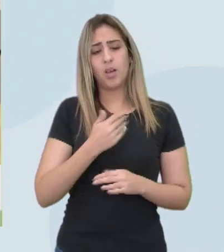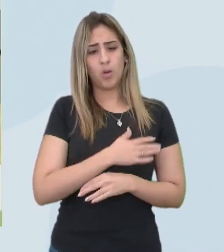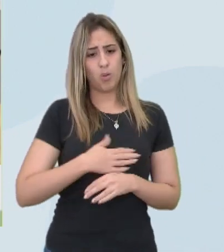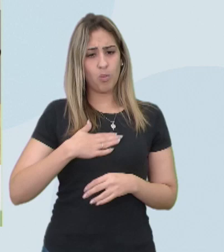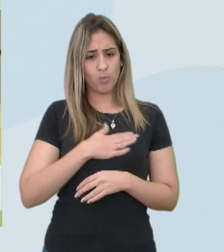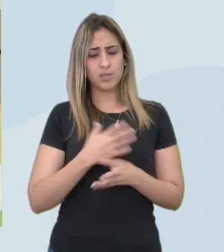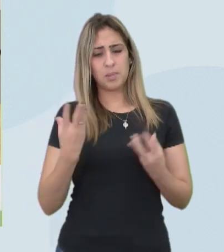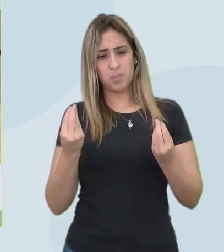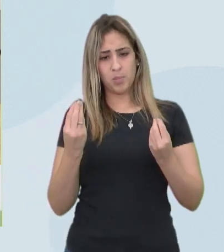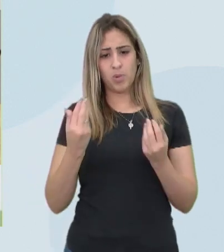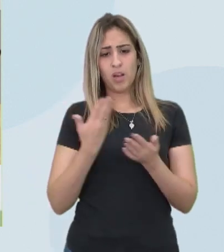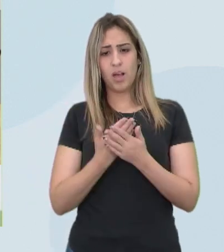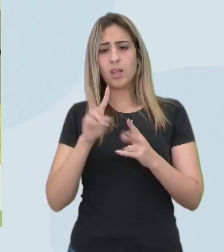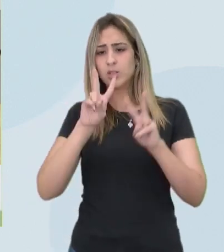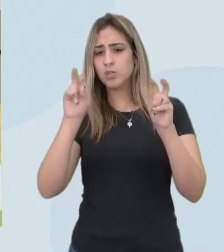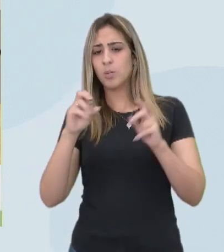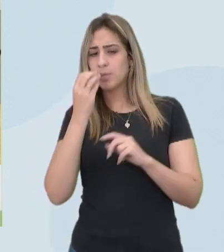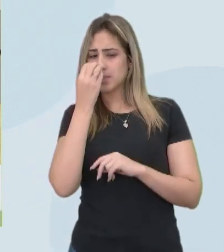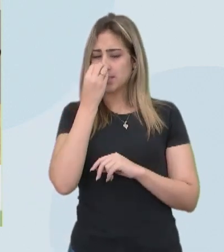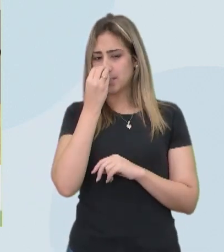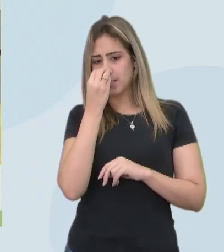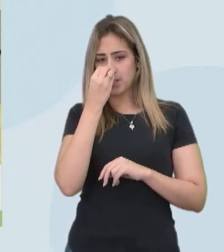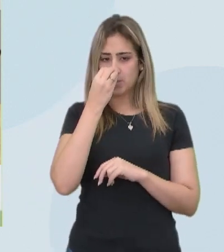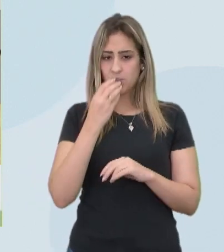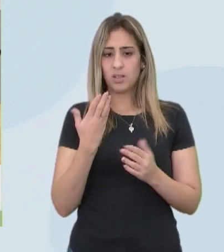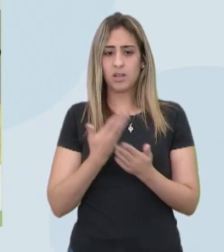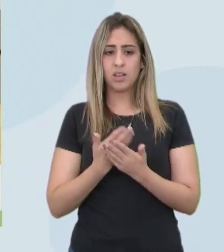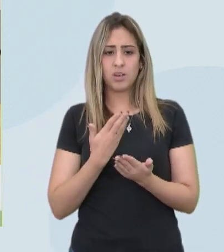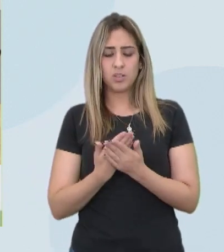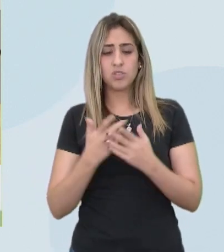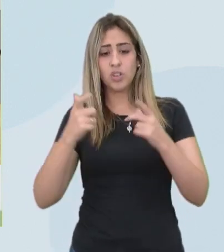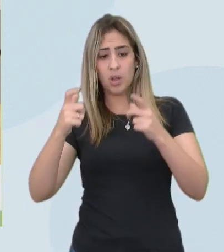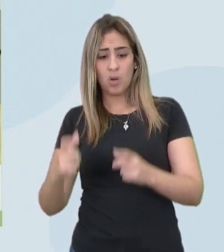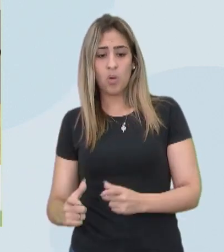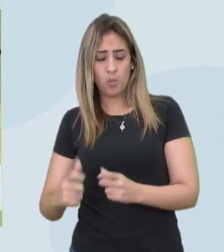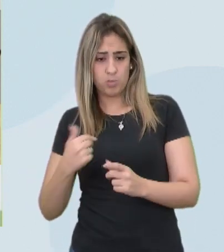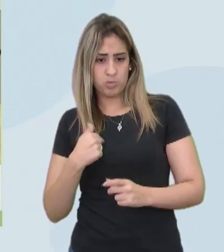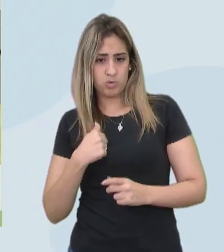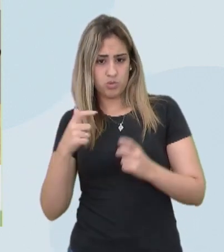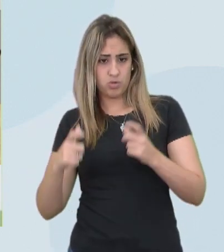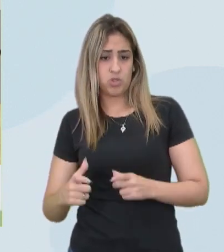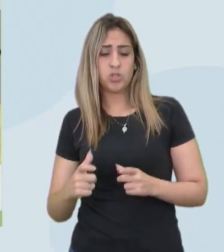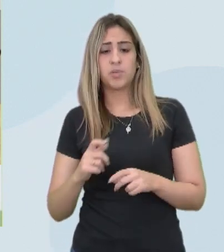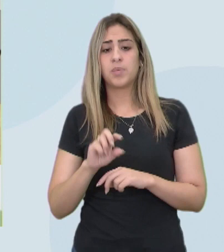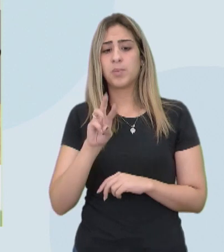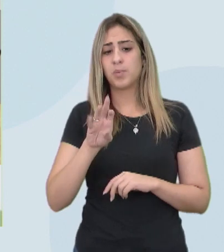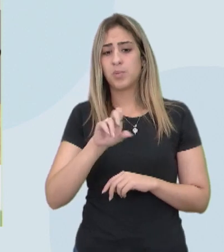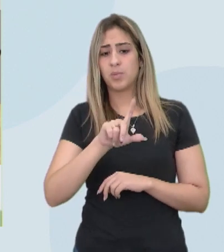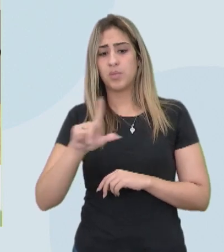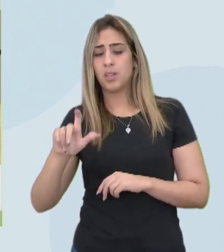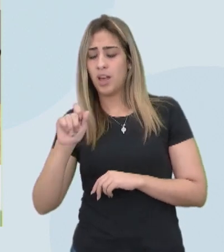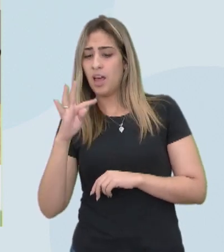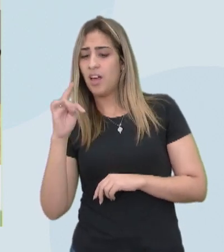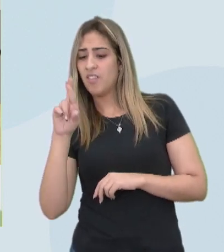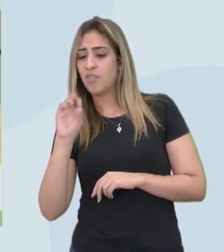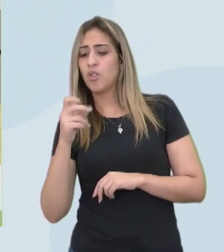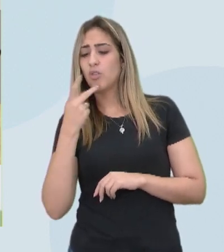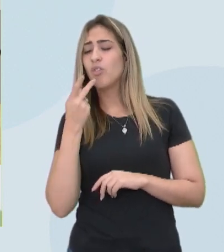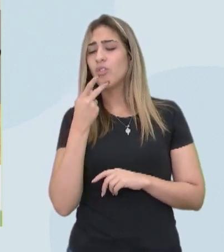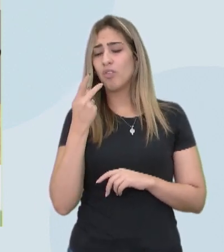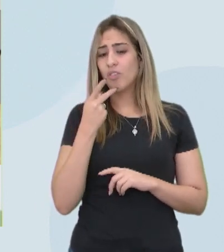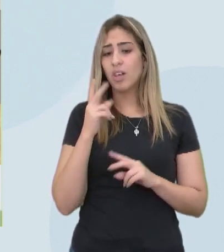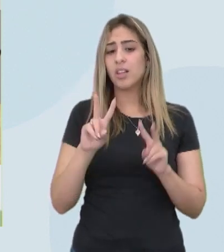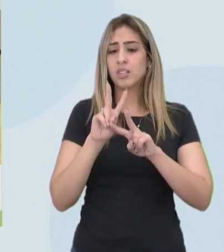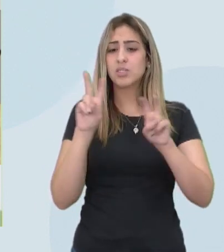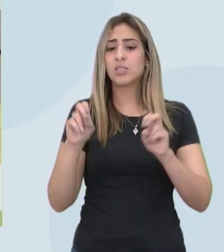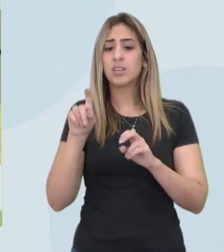a aula sobre circo, a aula onde o Will, da Afro, falou sobre